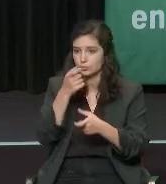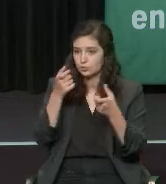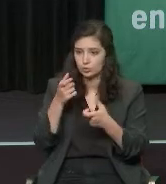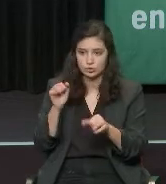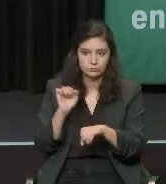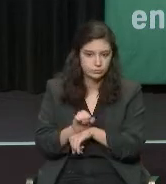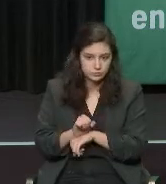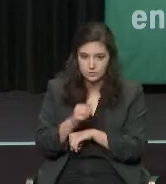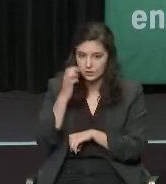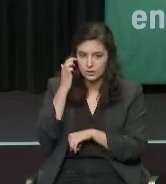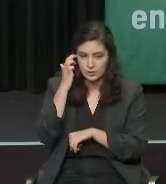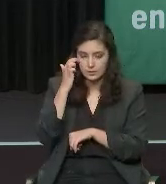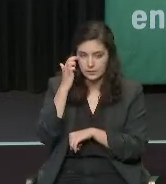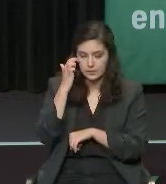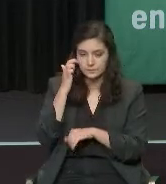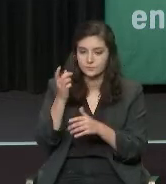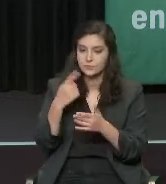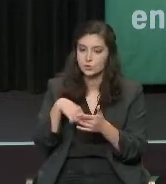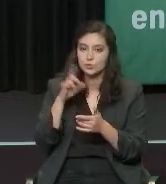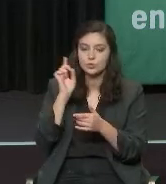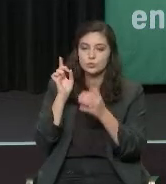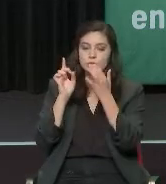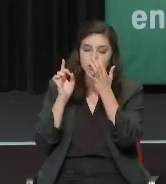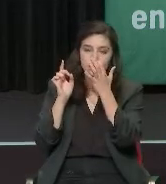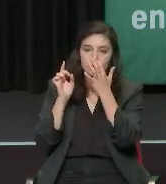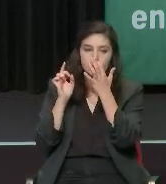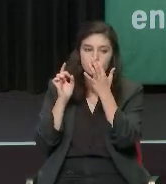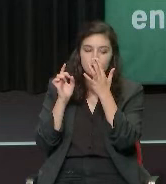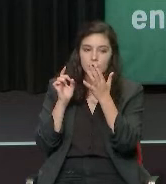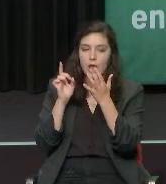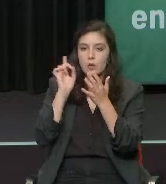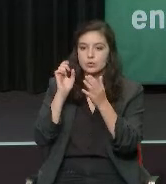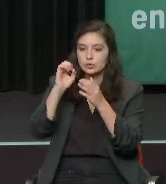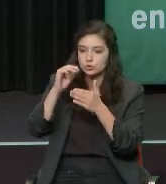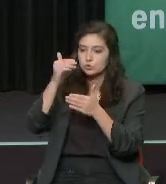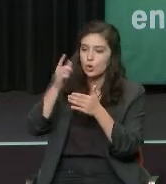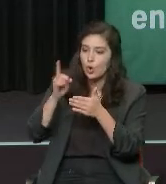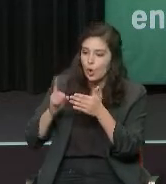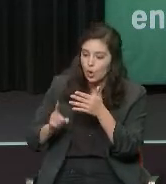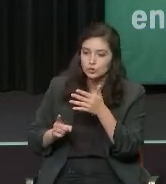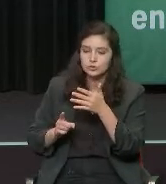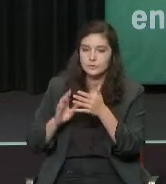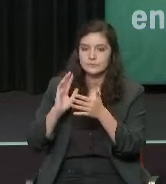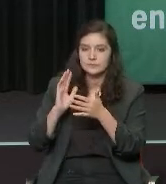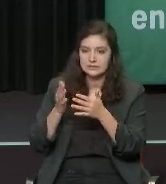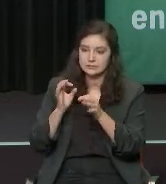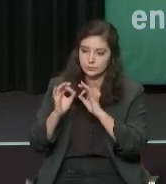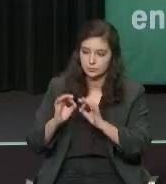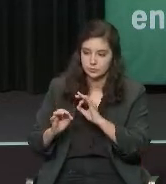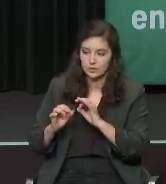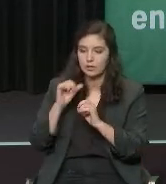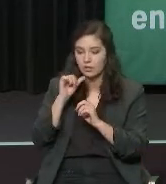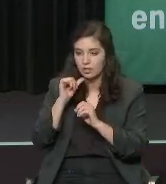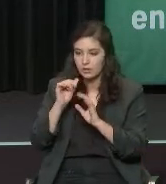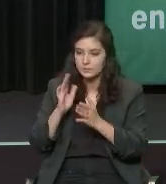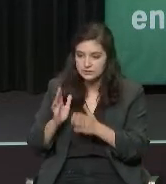máquinas. Portanto, é importante que nós saibamos identificar quais são os pontos relevantes e estrategicamente têm que ser tratados, com que frequência é